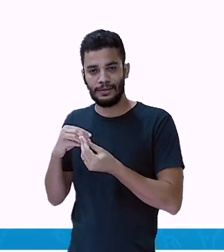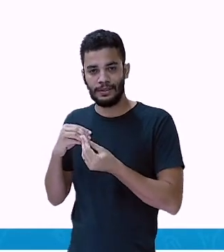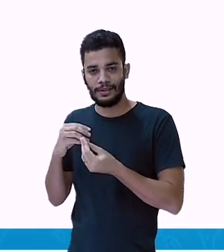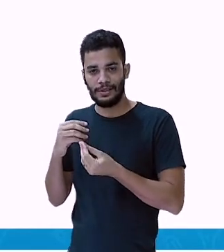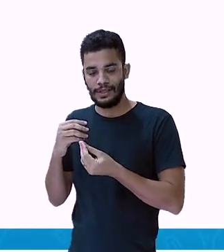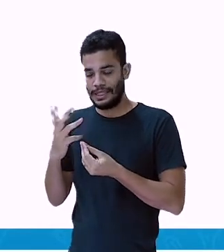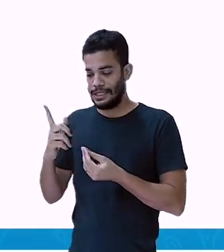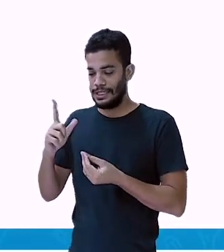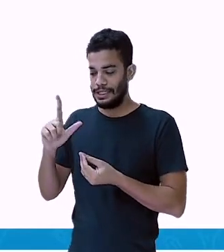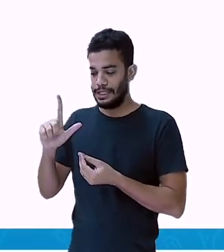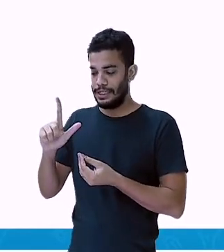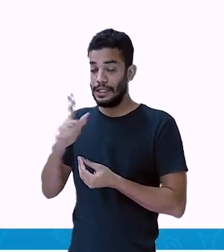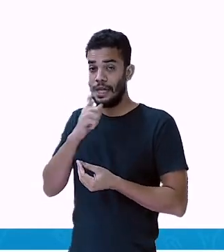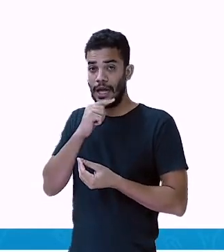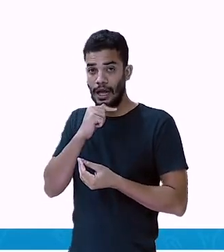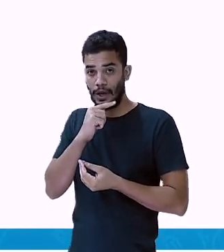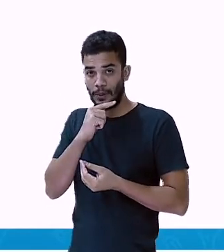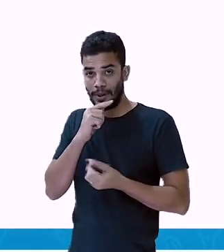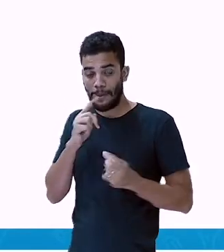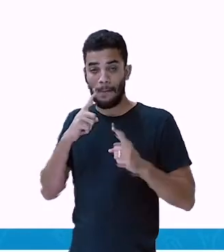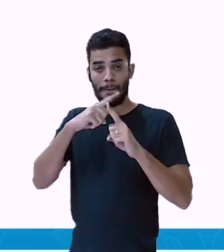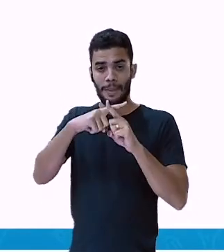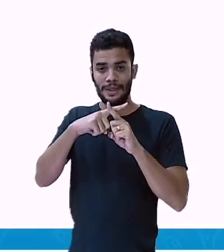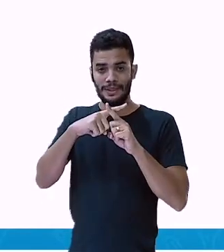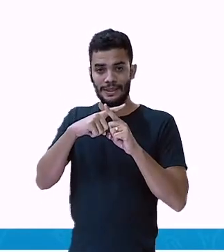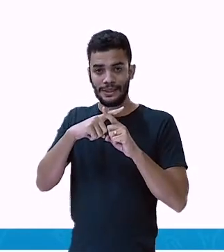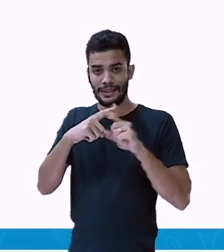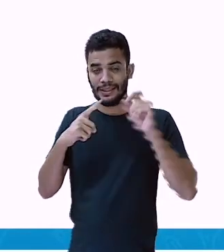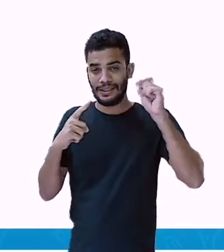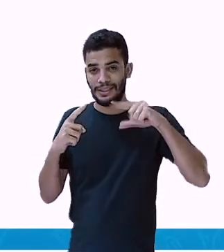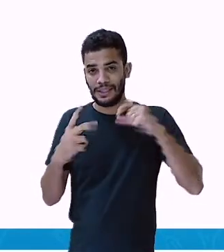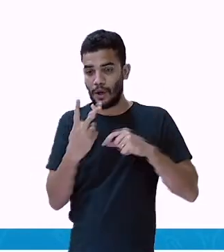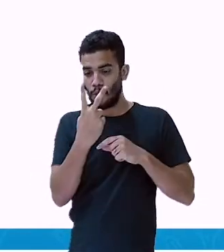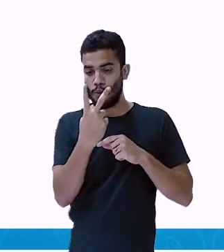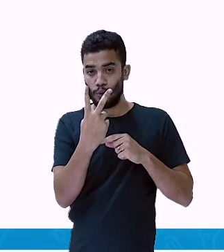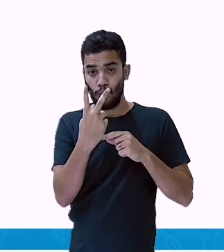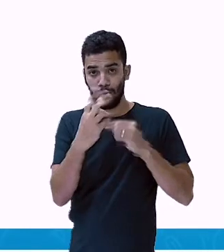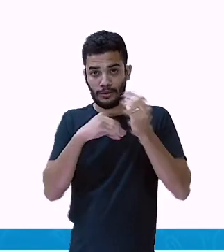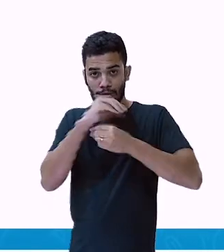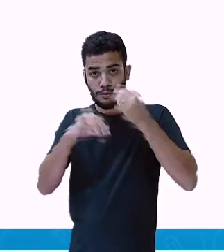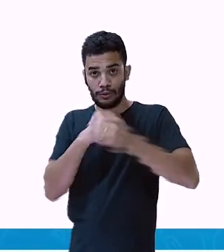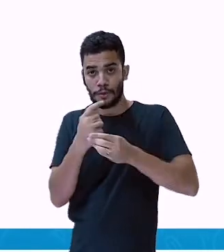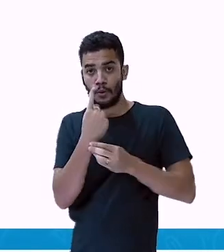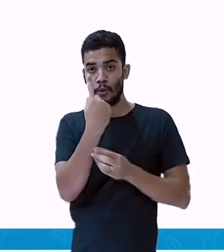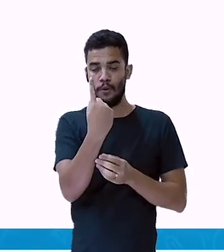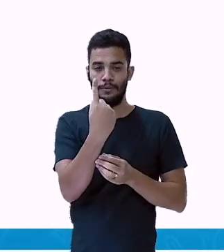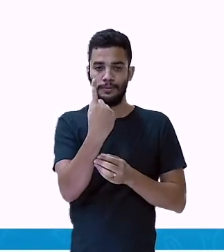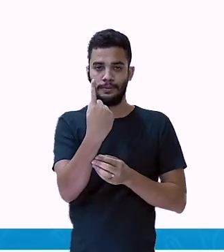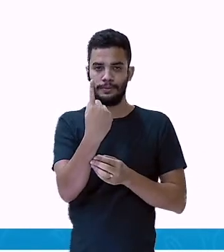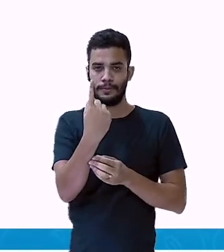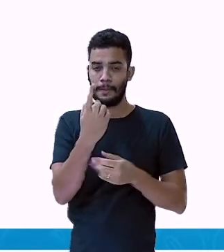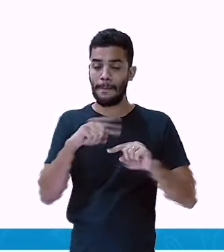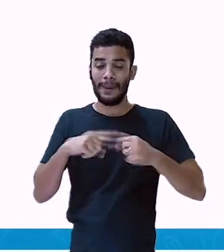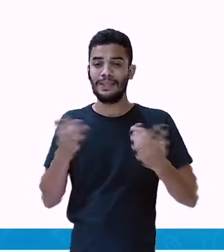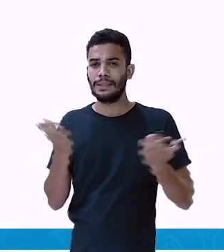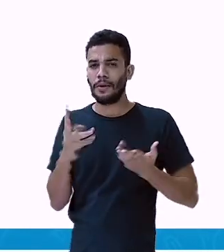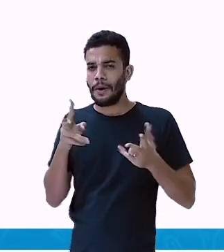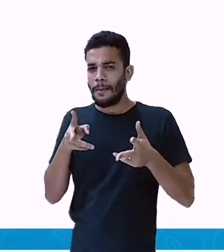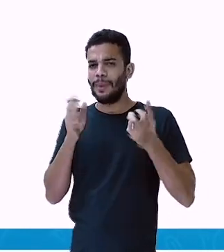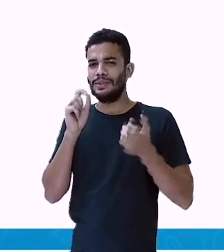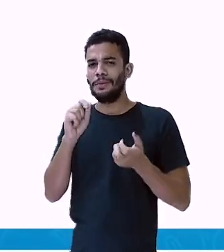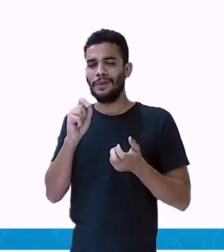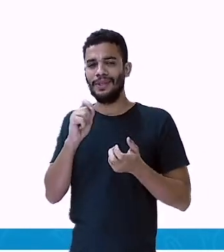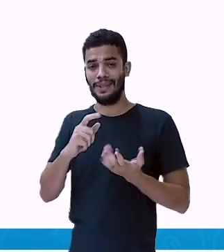por isso ela é monofásica, né? Apenas uma fase. Venha agora no outro exemplo, a água novamente.